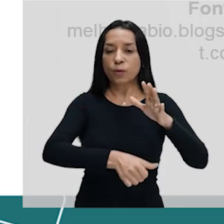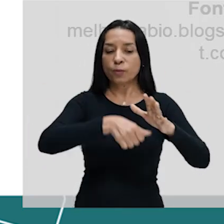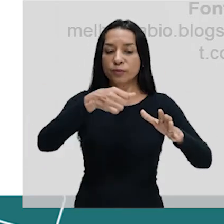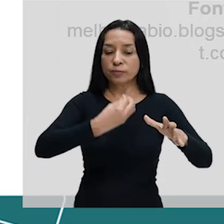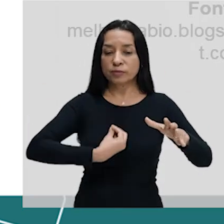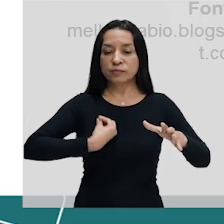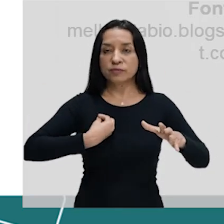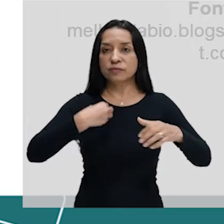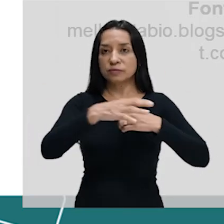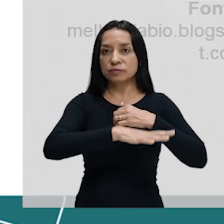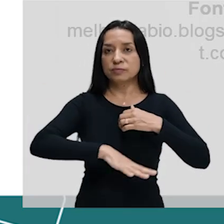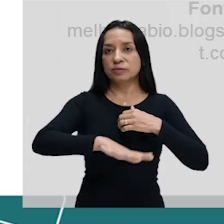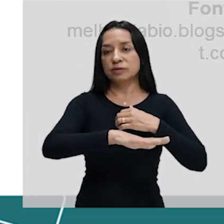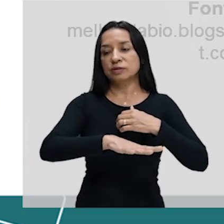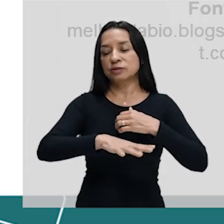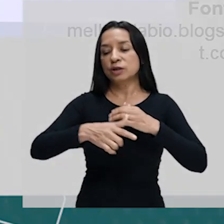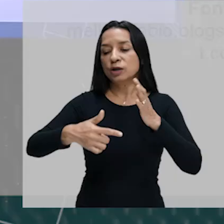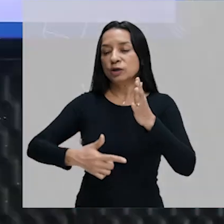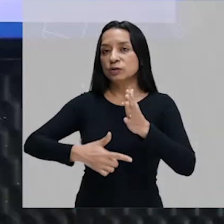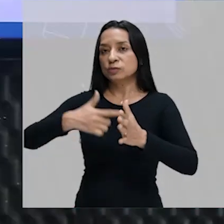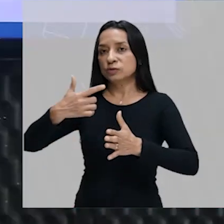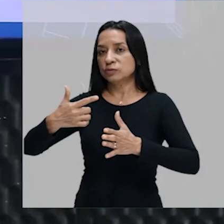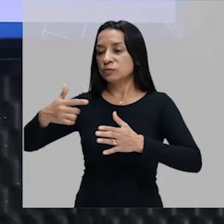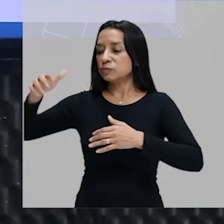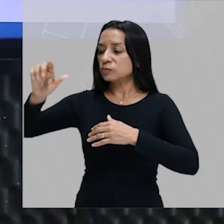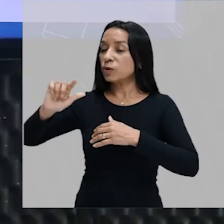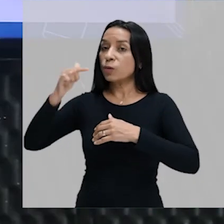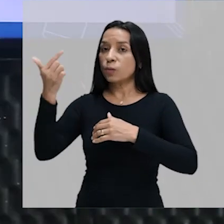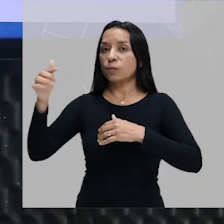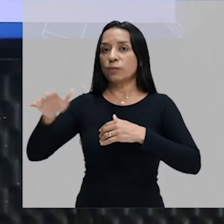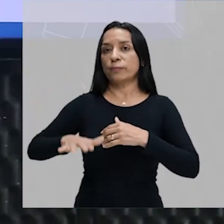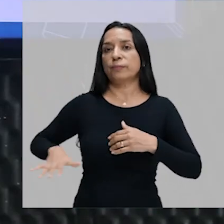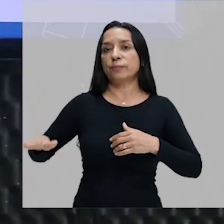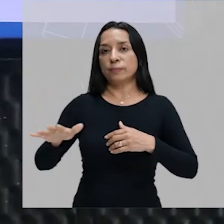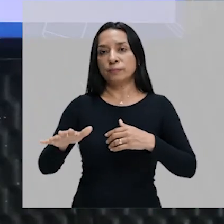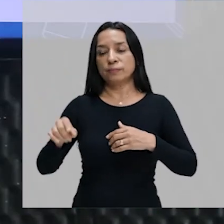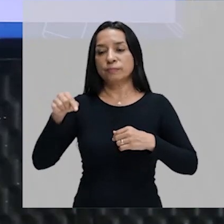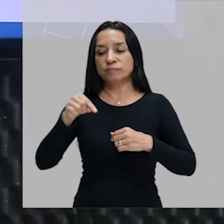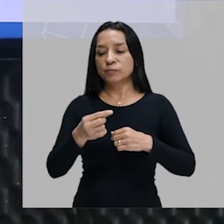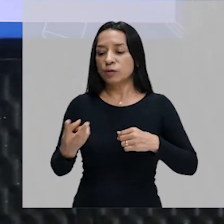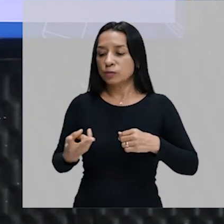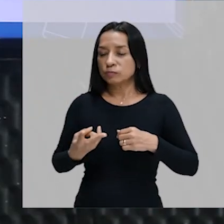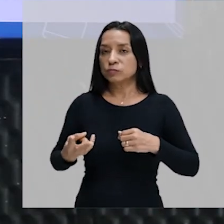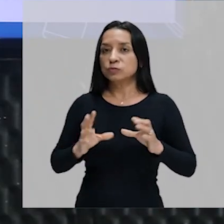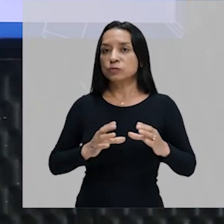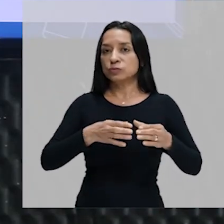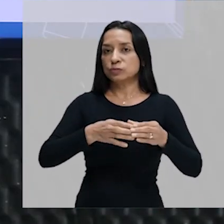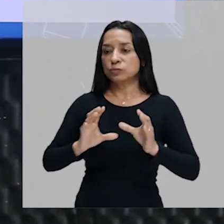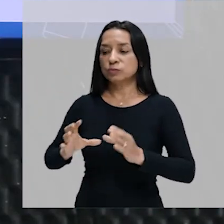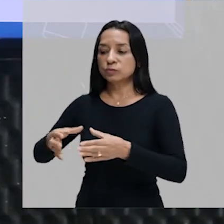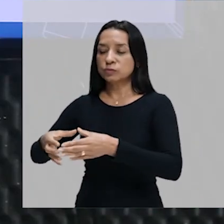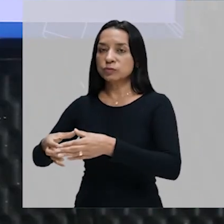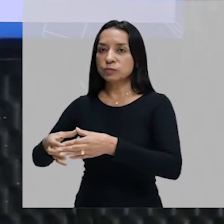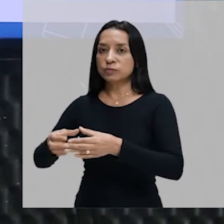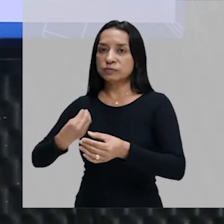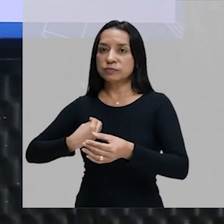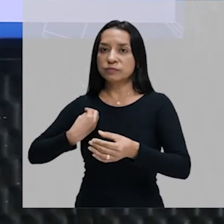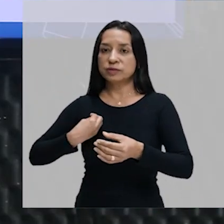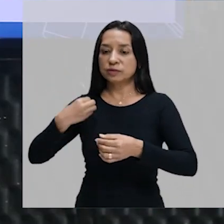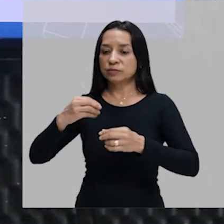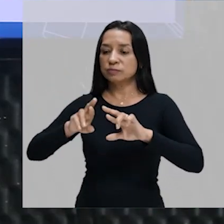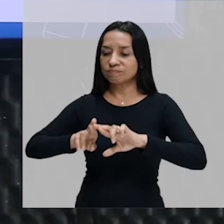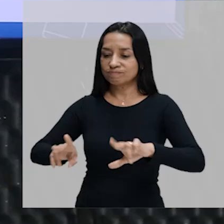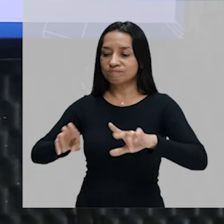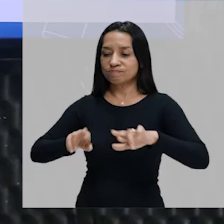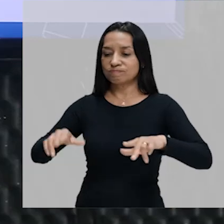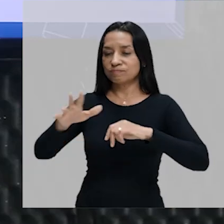num ambiente e um segundo grupo vai viver em outro ambiente. Esses dois grupos vivendo em ambientes diferentes,